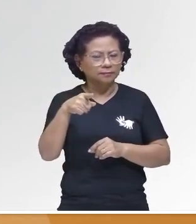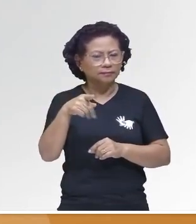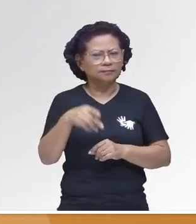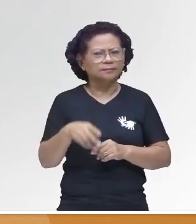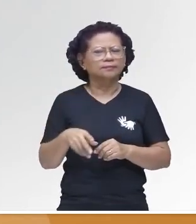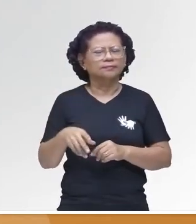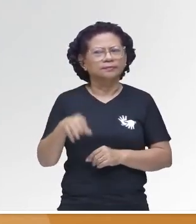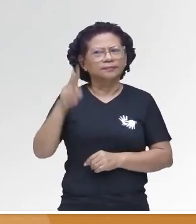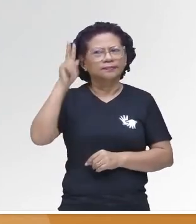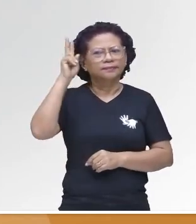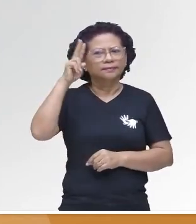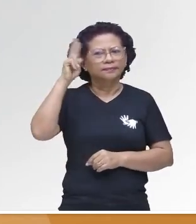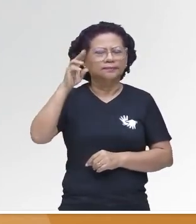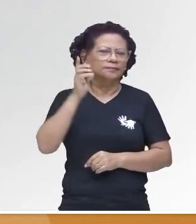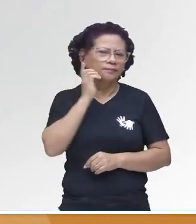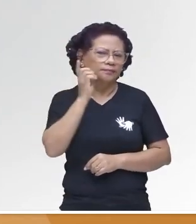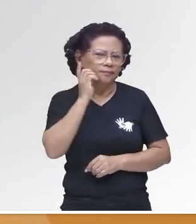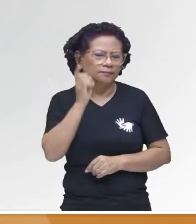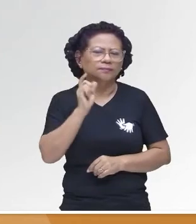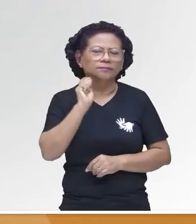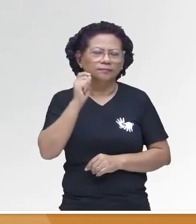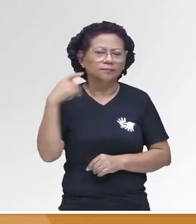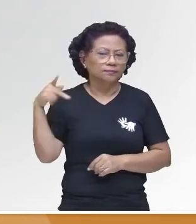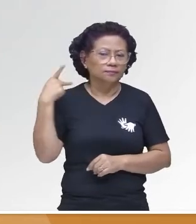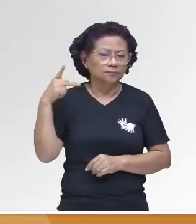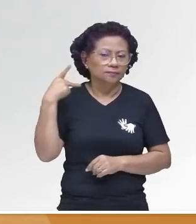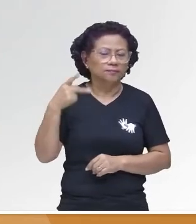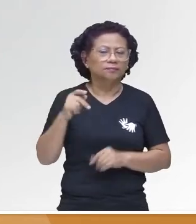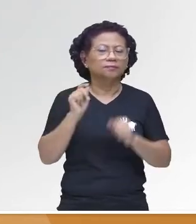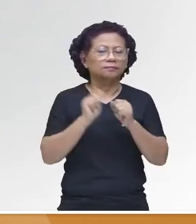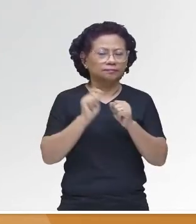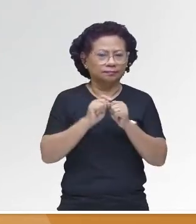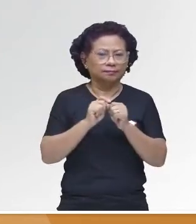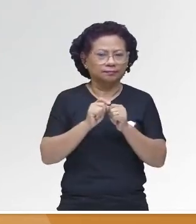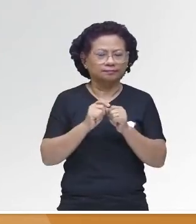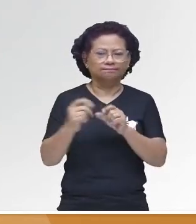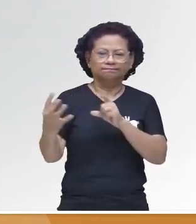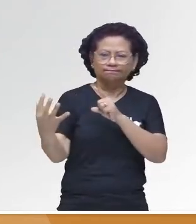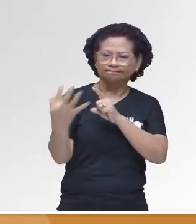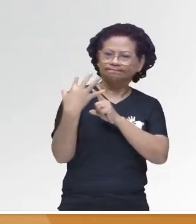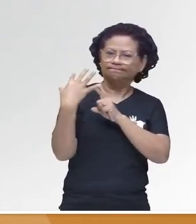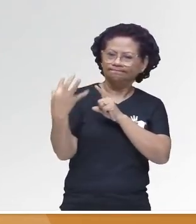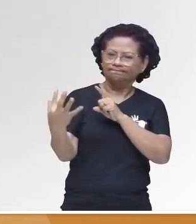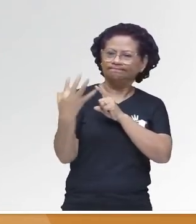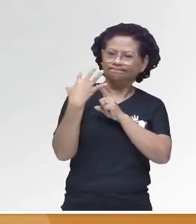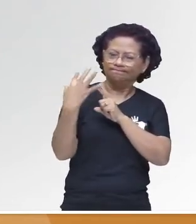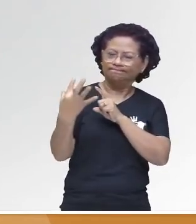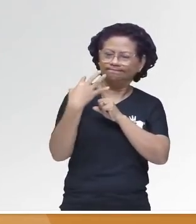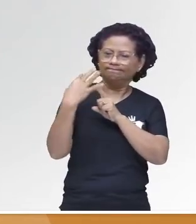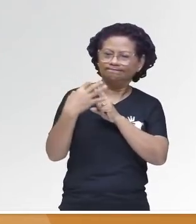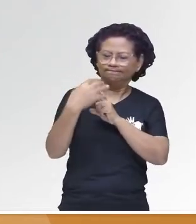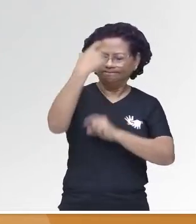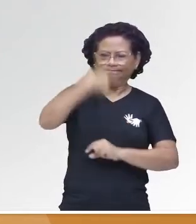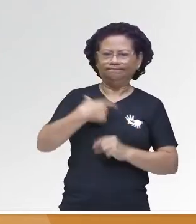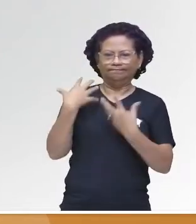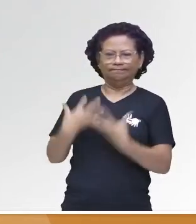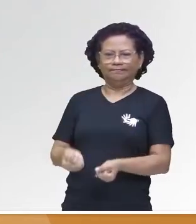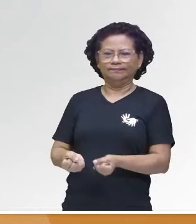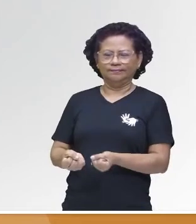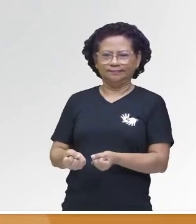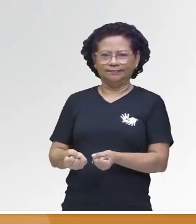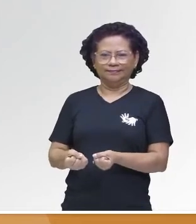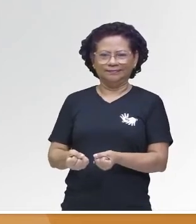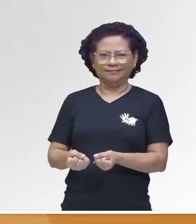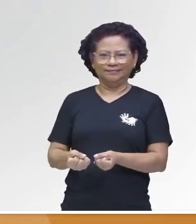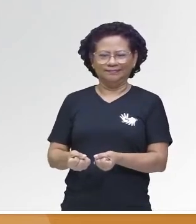dia. Então, o que o político faz? Ele tenta convencer você a fazer aquilo que ele quer. Mas sendo